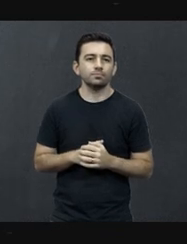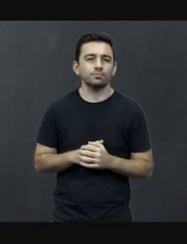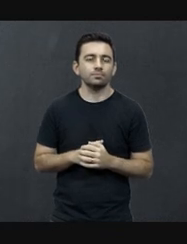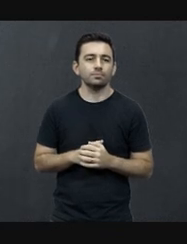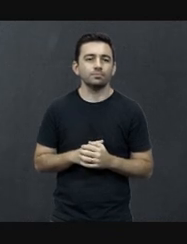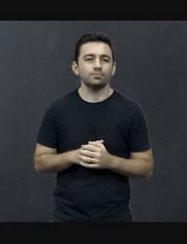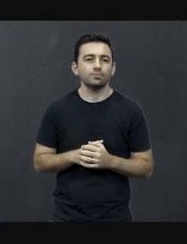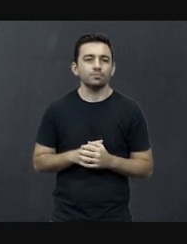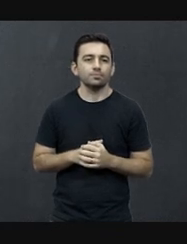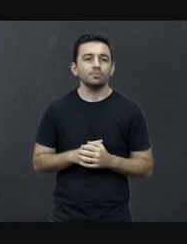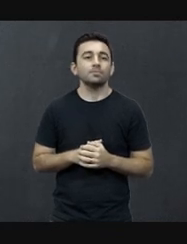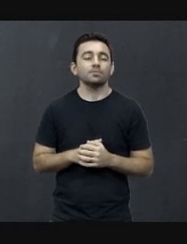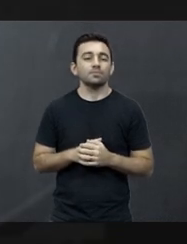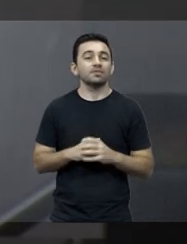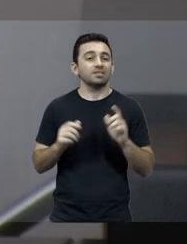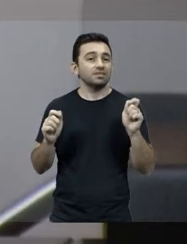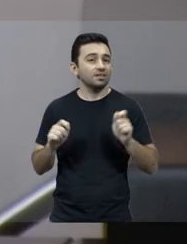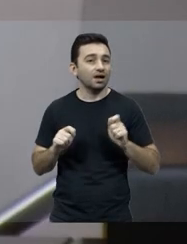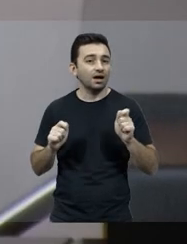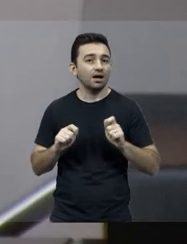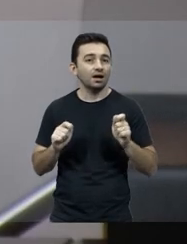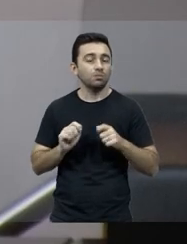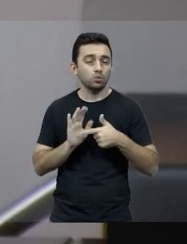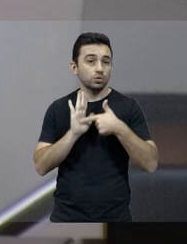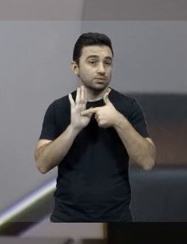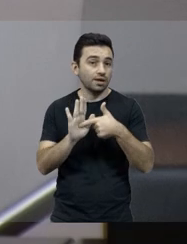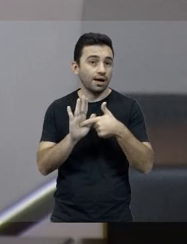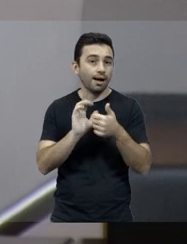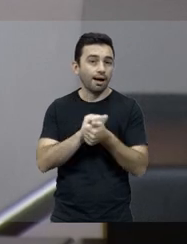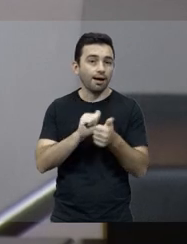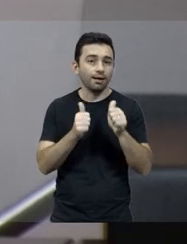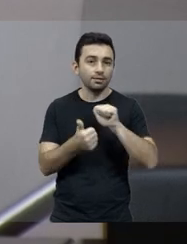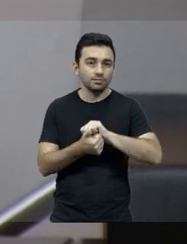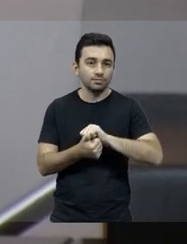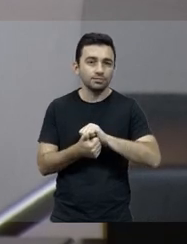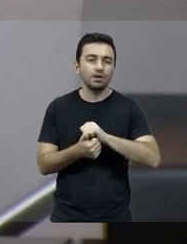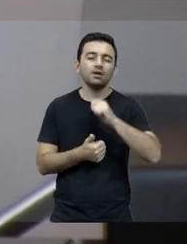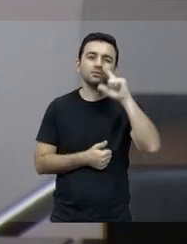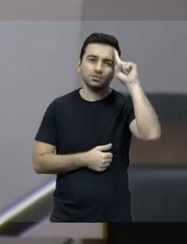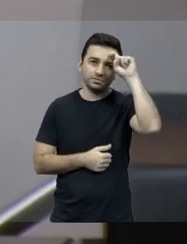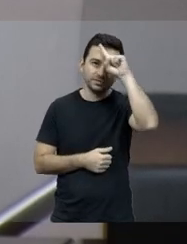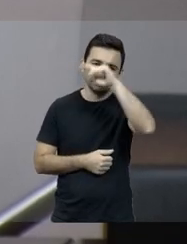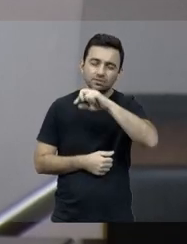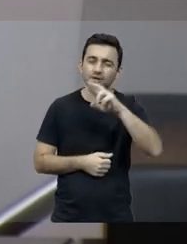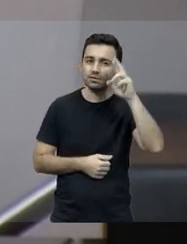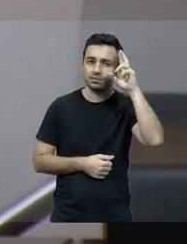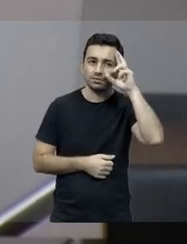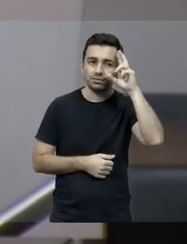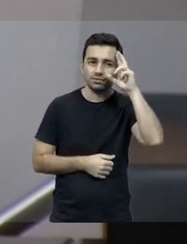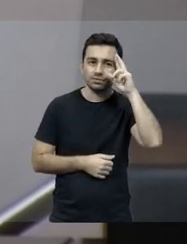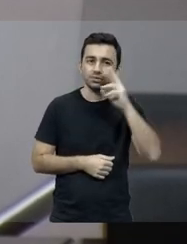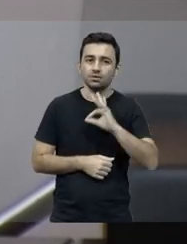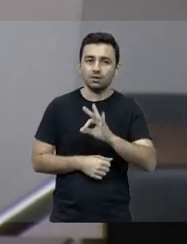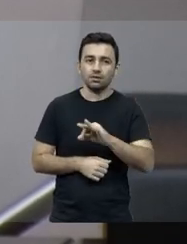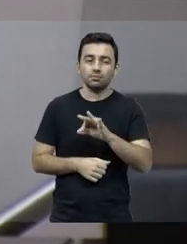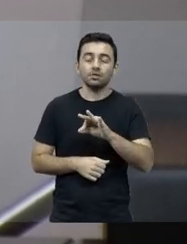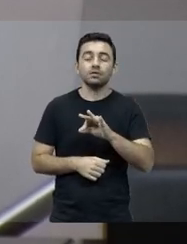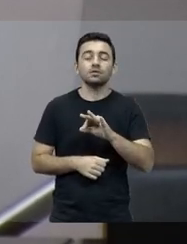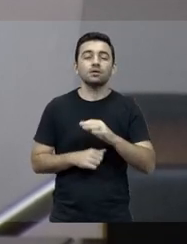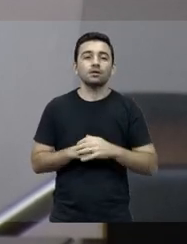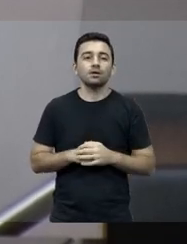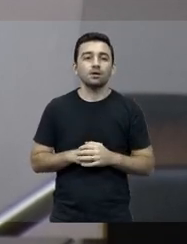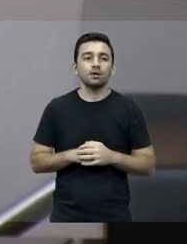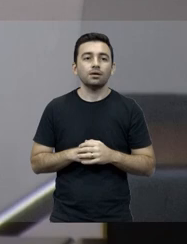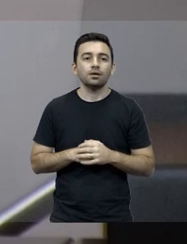Poderíamos tentar chamar isso de arte, não é? Mas é difícil, deputado Alba, deputado Felipe Estevão.